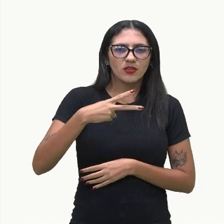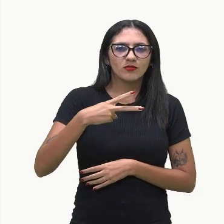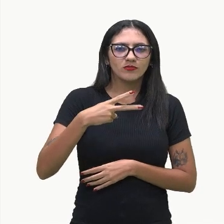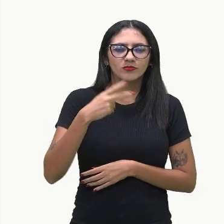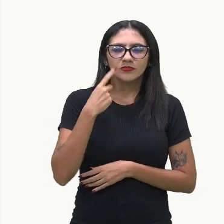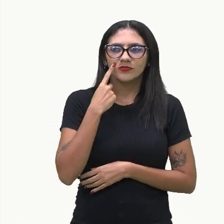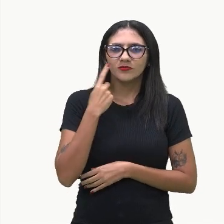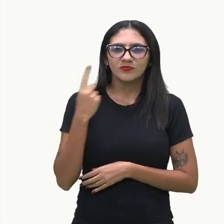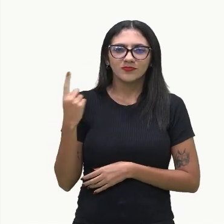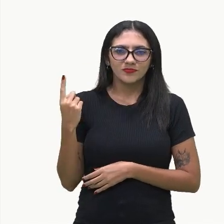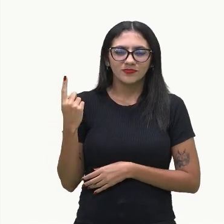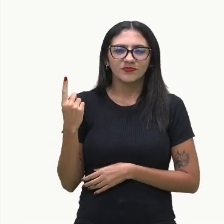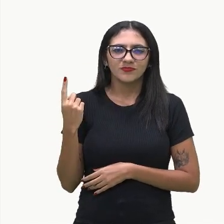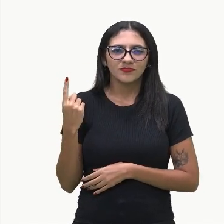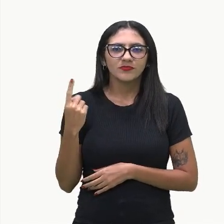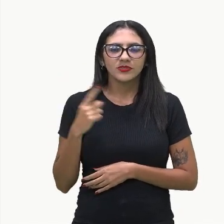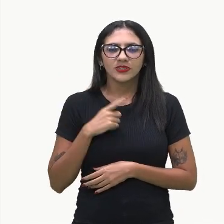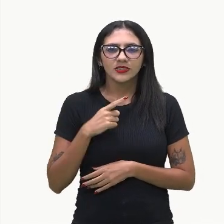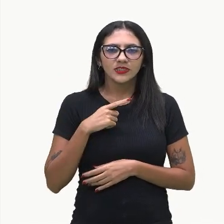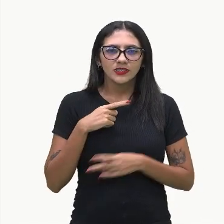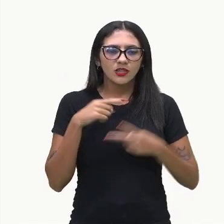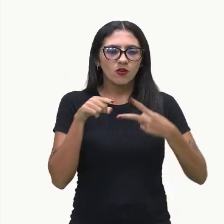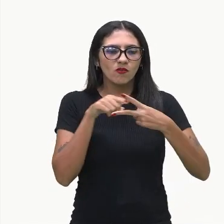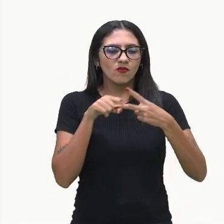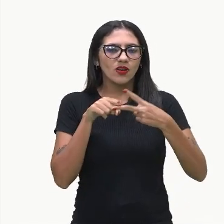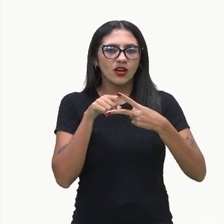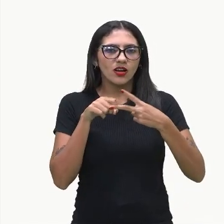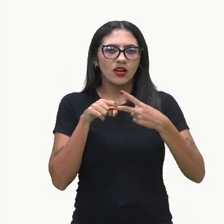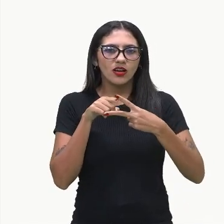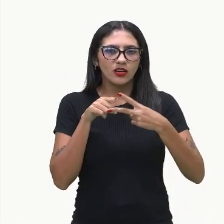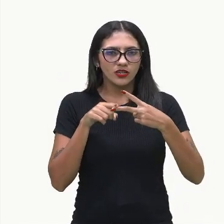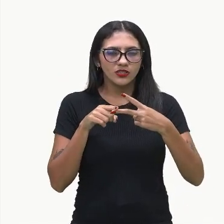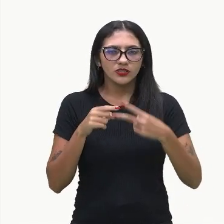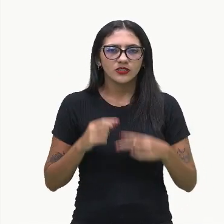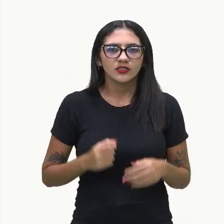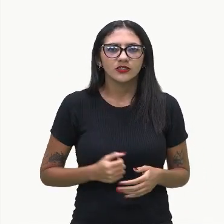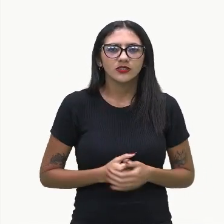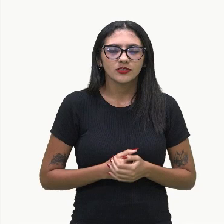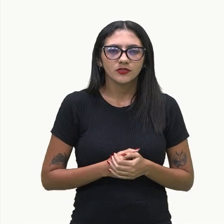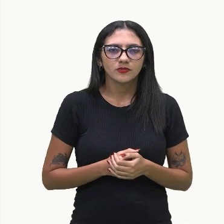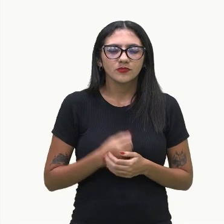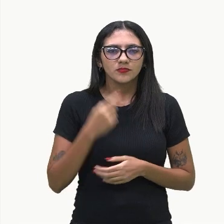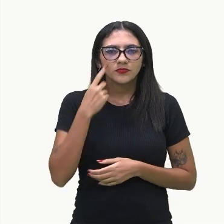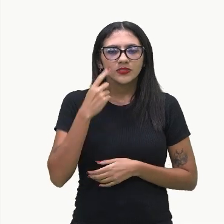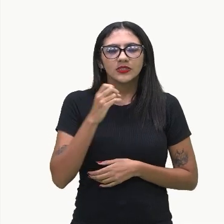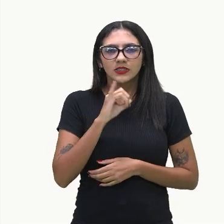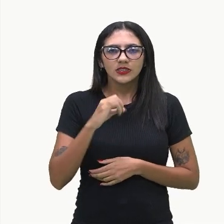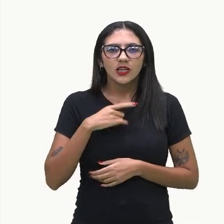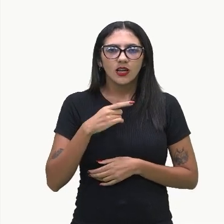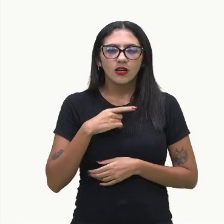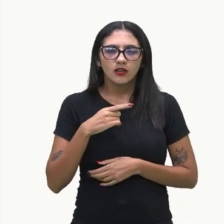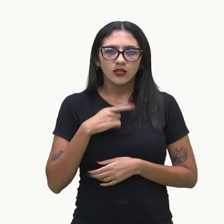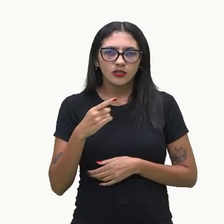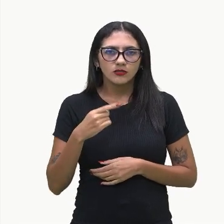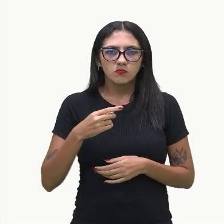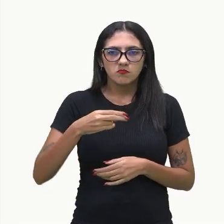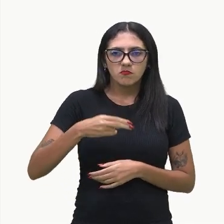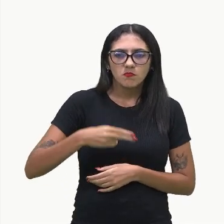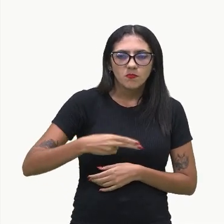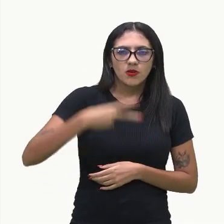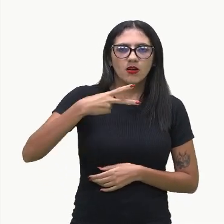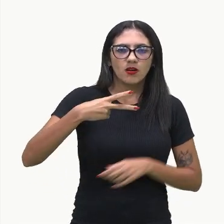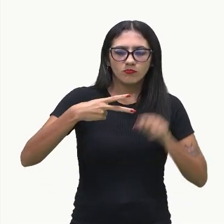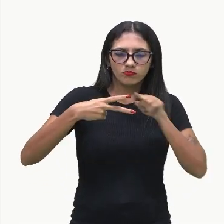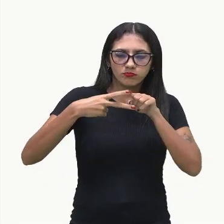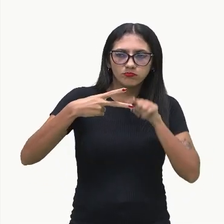o dedo, vai ser a que corresponde lá em cima. Se nós quisermos ali uma abertura maior, o nosso movimento aqui